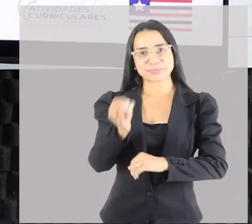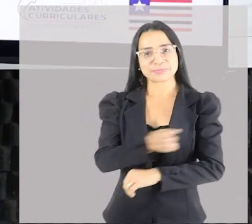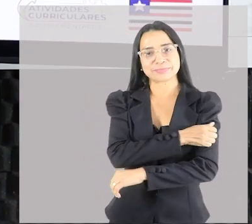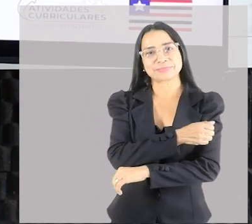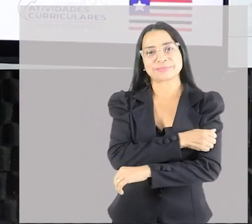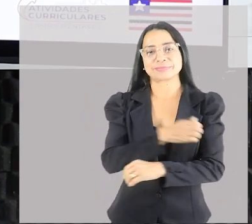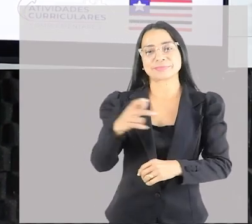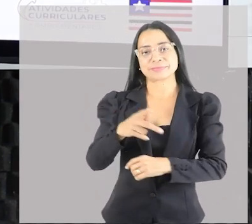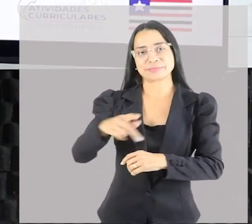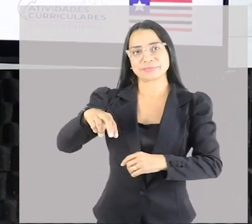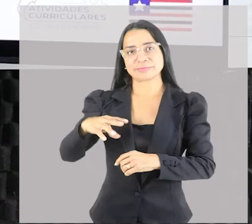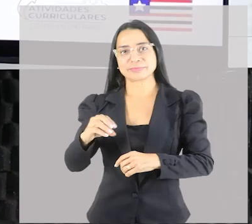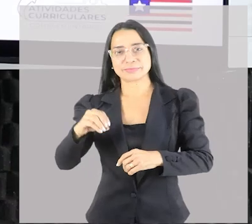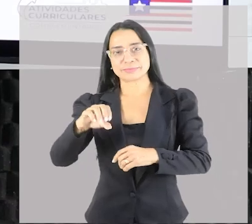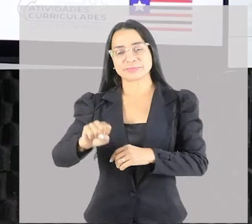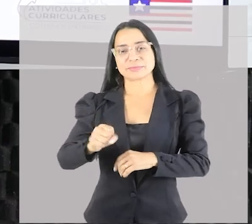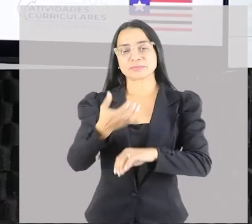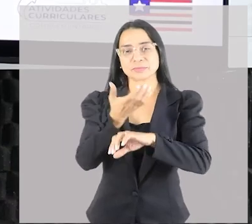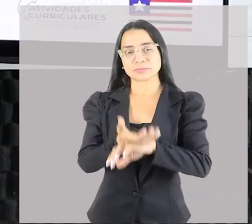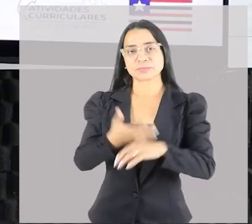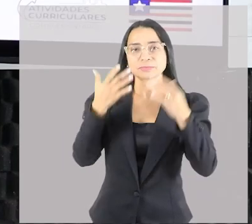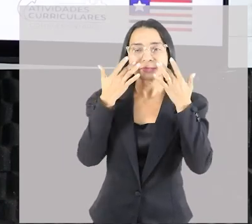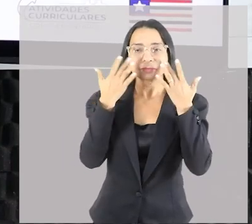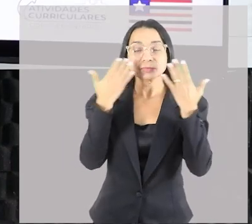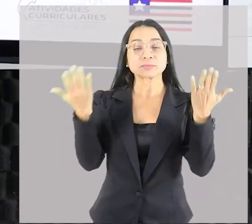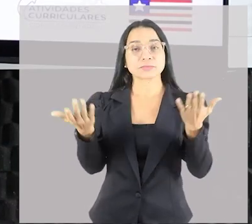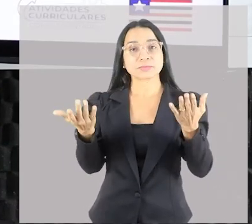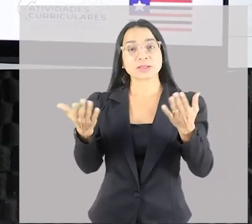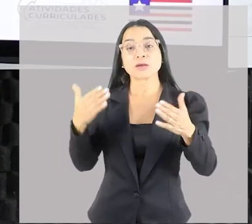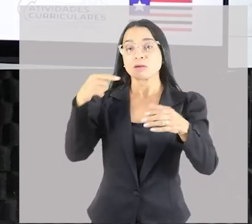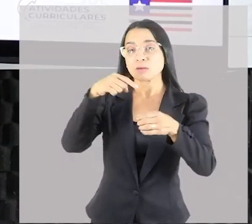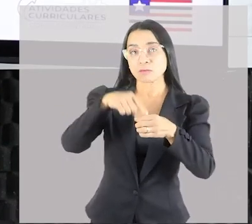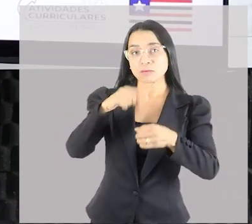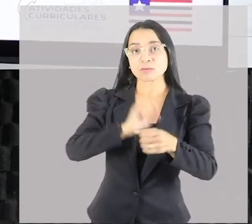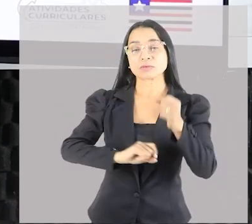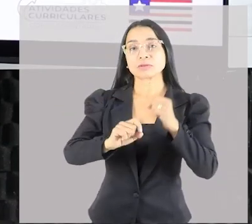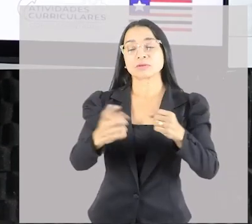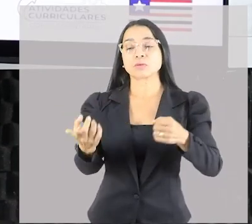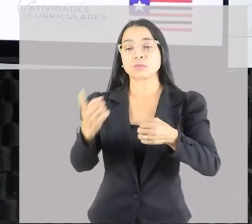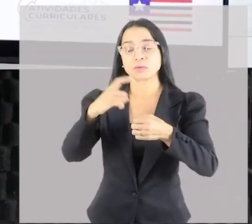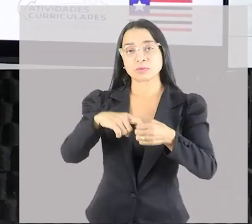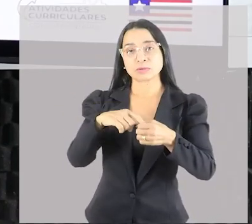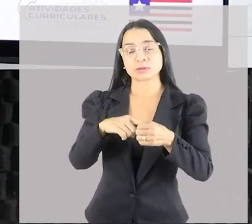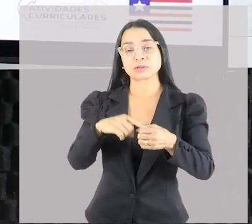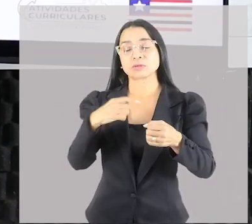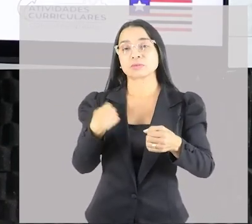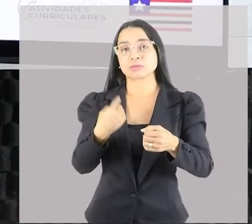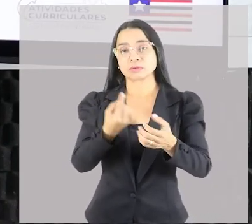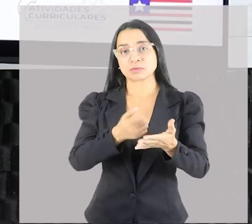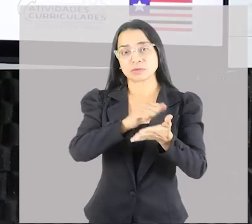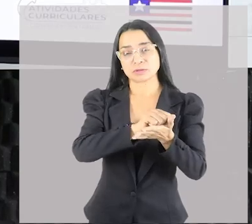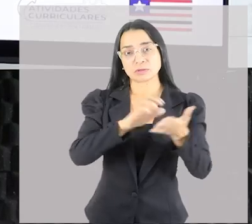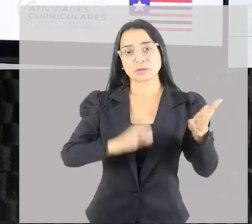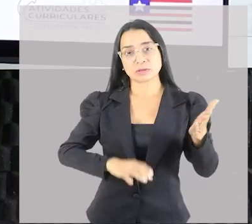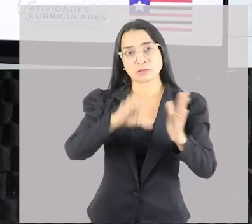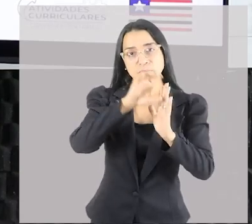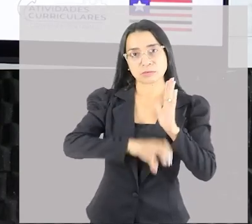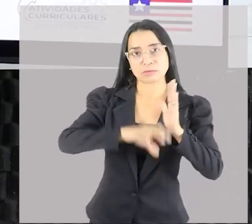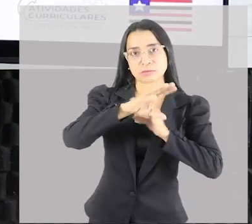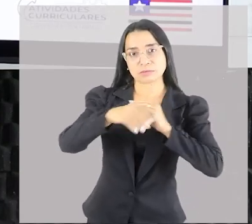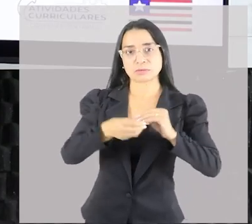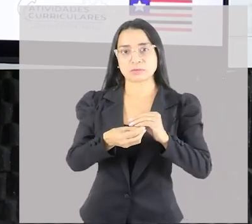Olá, gente. Professor Marcos Dominici, professor de arte, e a gente está voltando com as nossas atividades curriculares complementares. Nosso assunto de